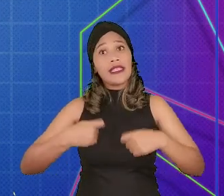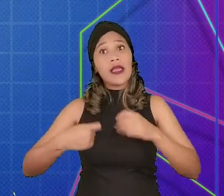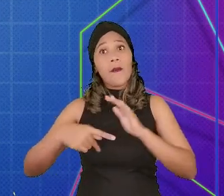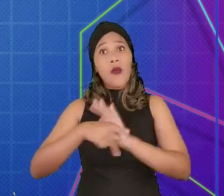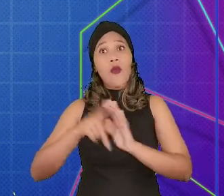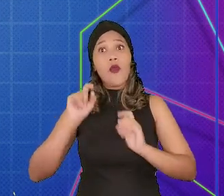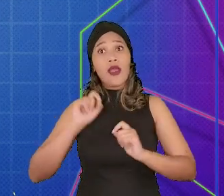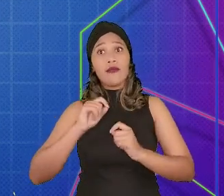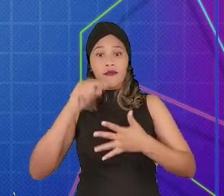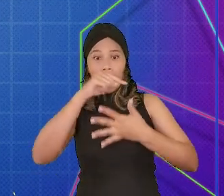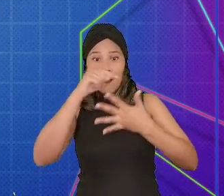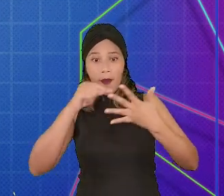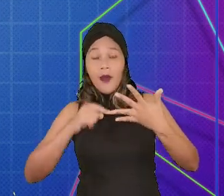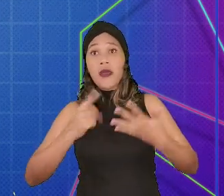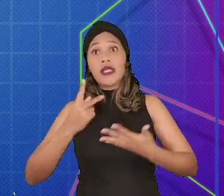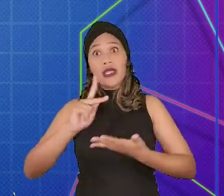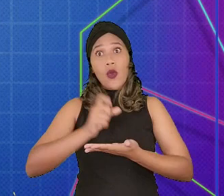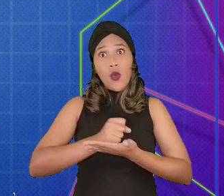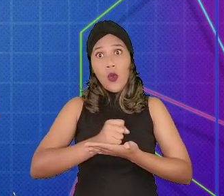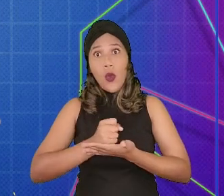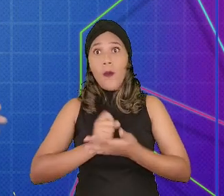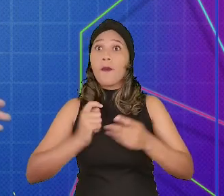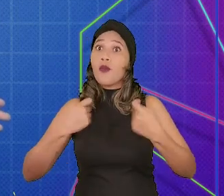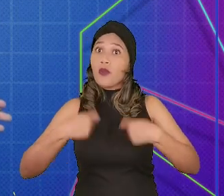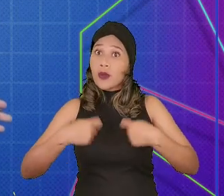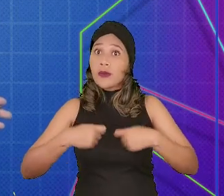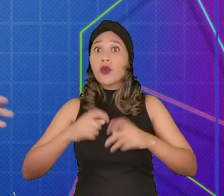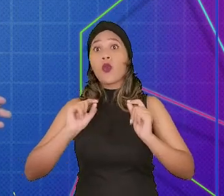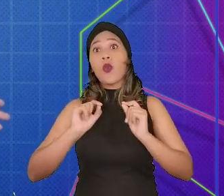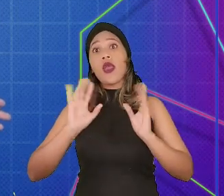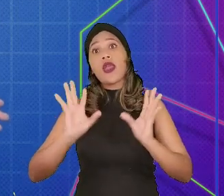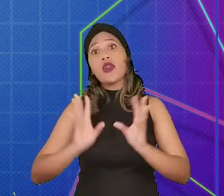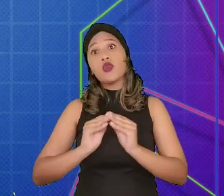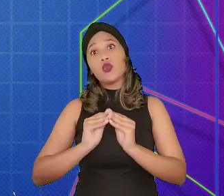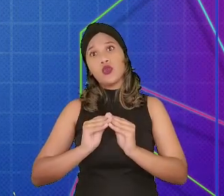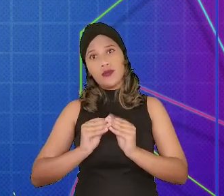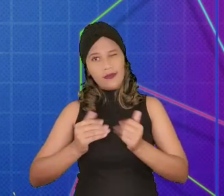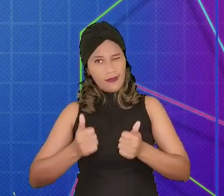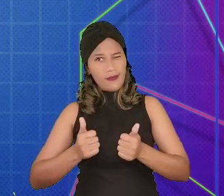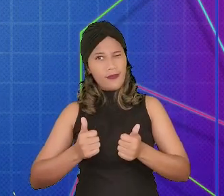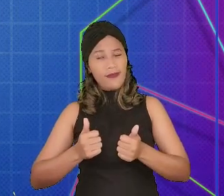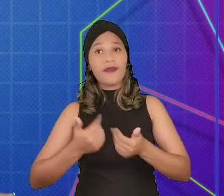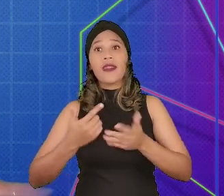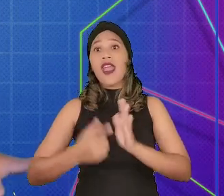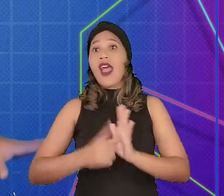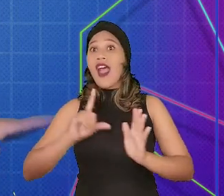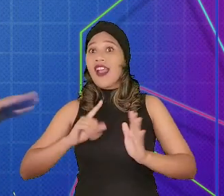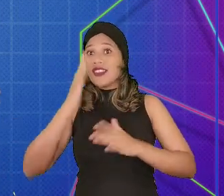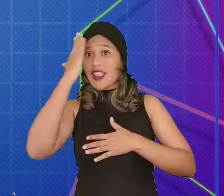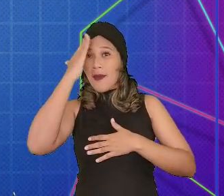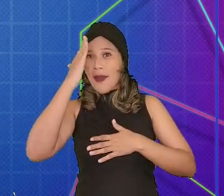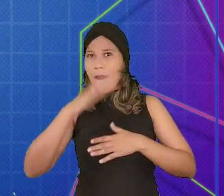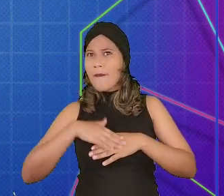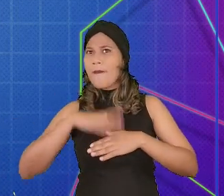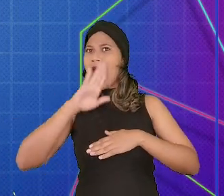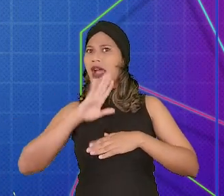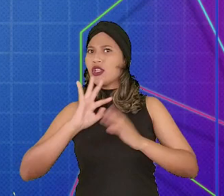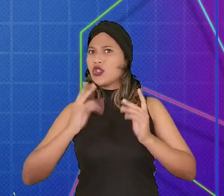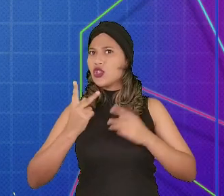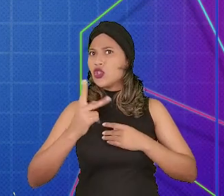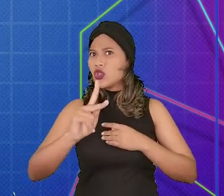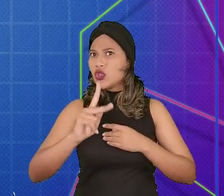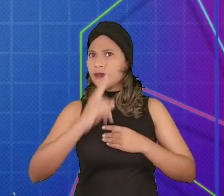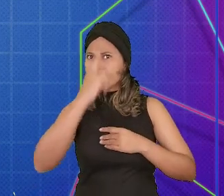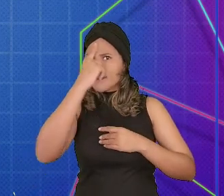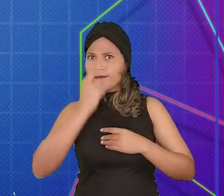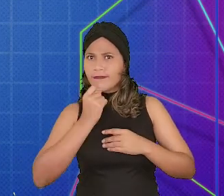os detalhes do seu game. Por isso, a gente precisa resumir tudo em um projeto, beleza? Antes de saber mais sobre o projeto,